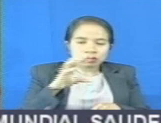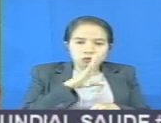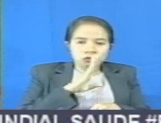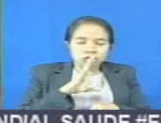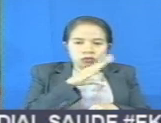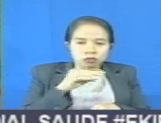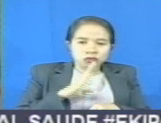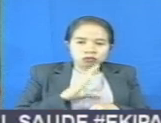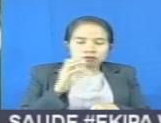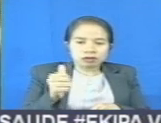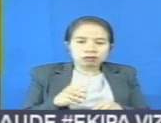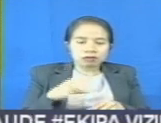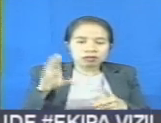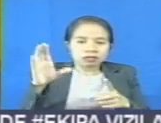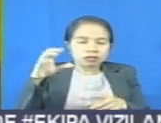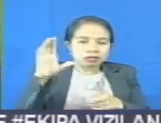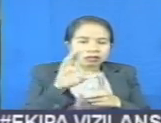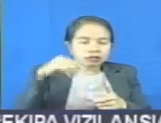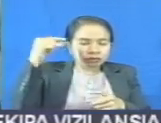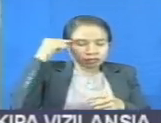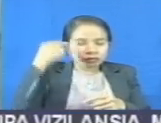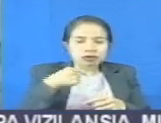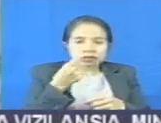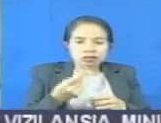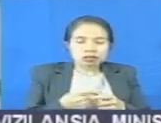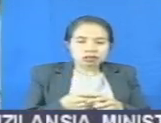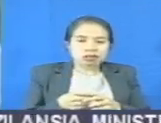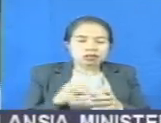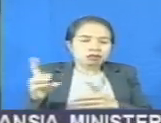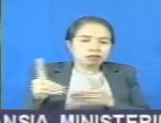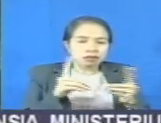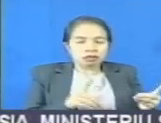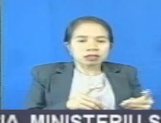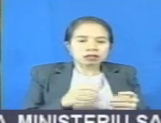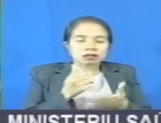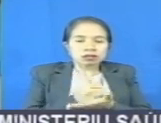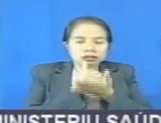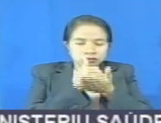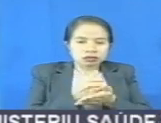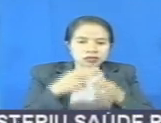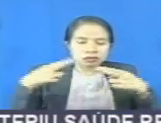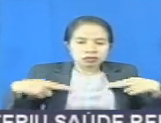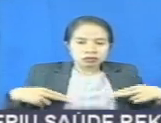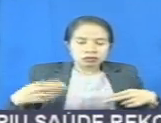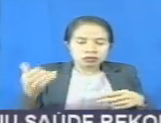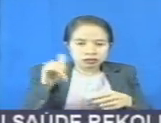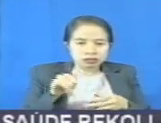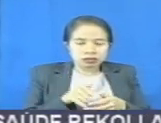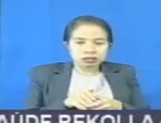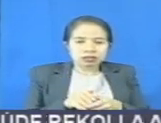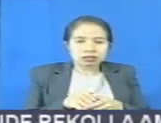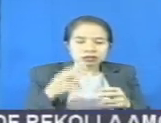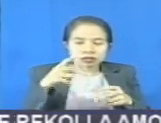afirma, medida que o Governo implementa onde facilita a gente saúde cira, onde há o teste da comunidade RASIC,